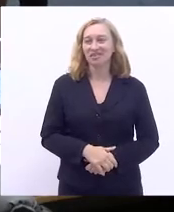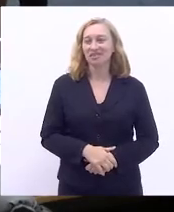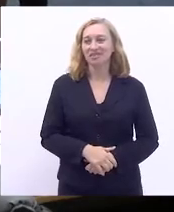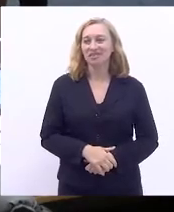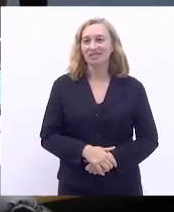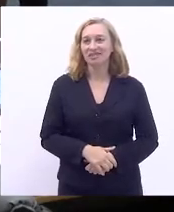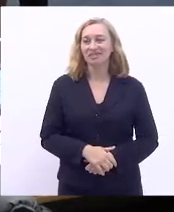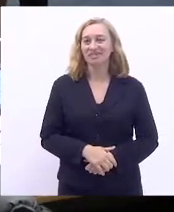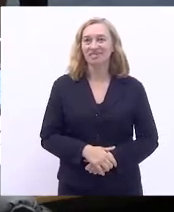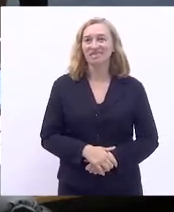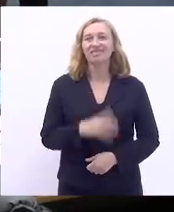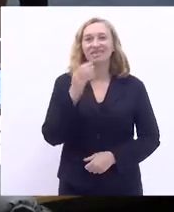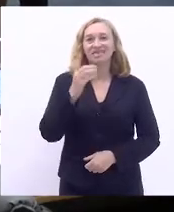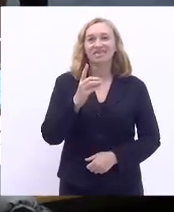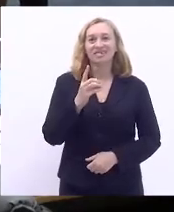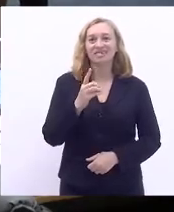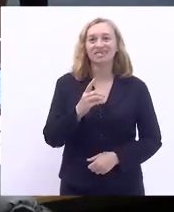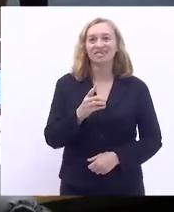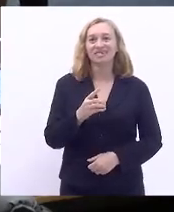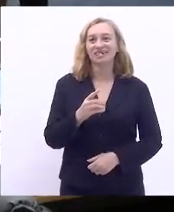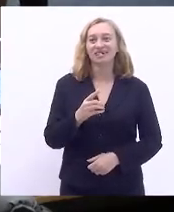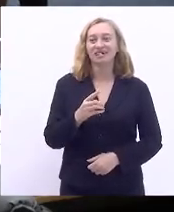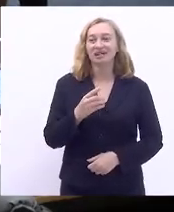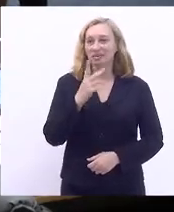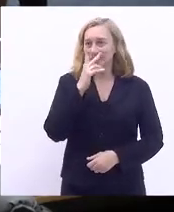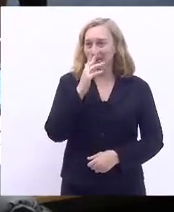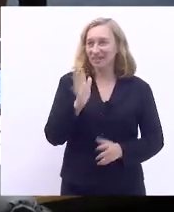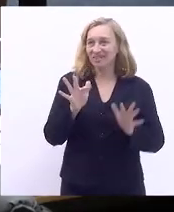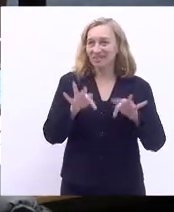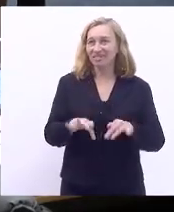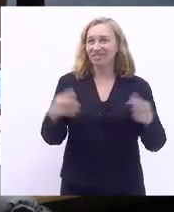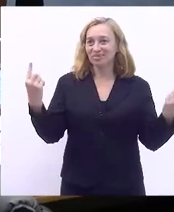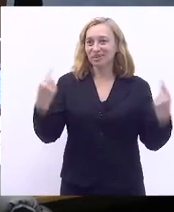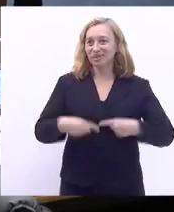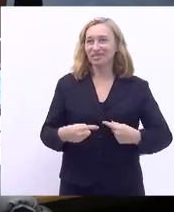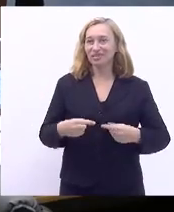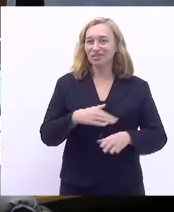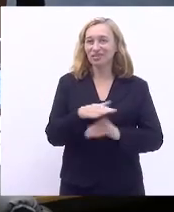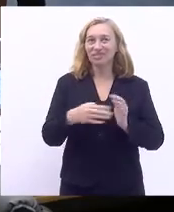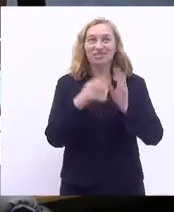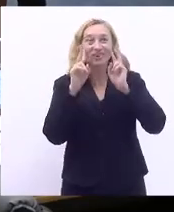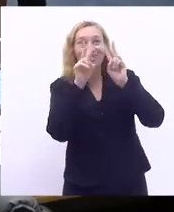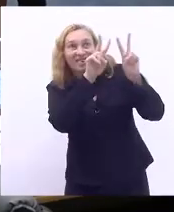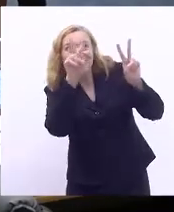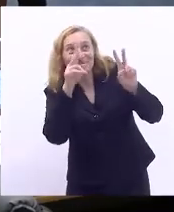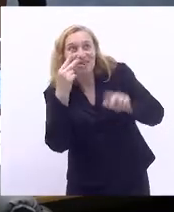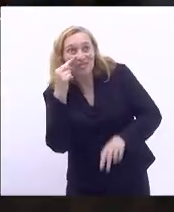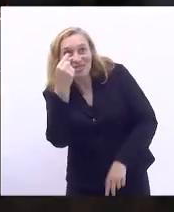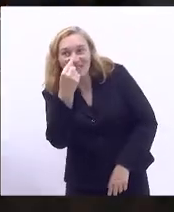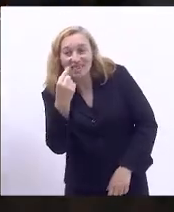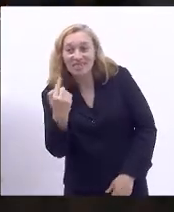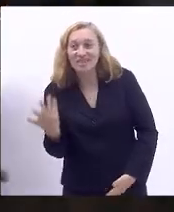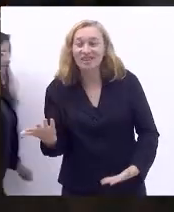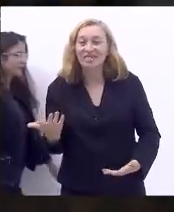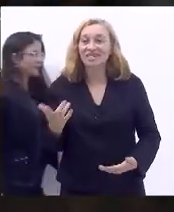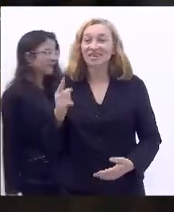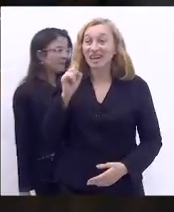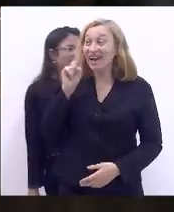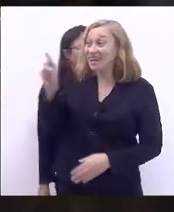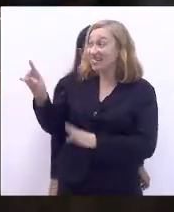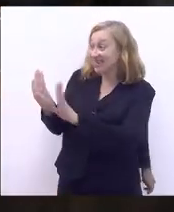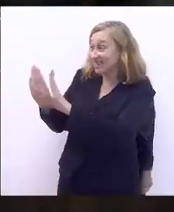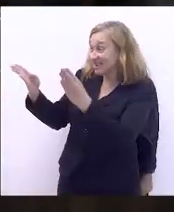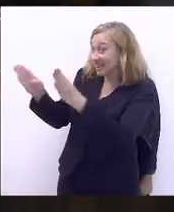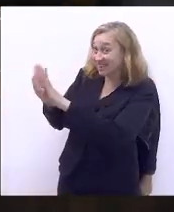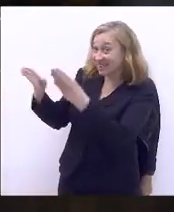Deputado Giovanni Ratinho. Parece até final de campeonato, todo mundo olhando para o pré. Não adianta mais olhar para o painel, tem que olhar para as entradas, porque